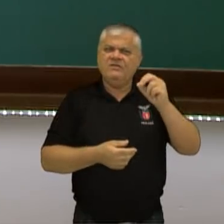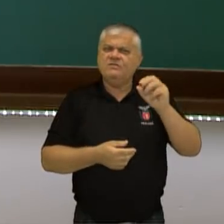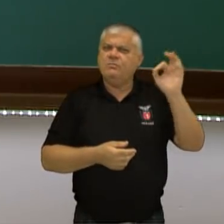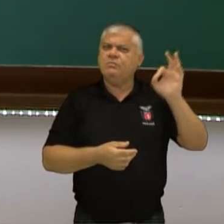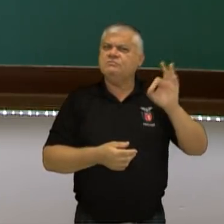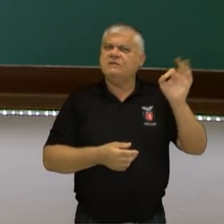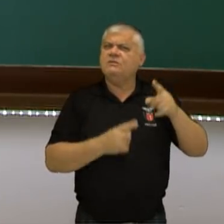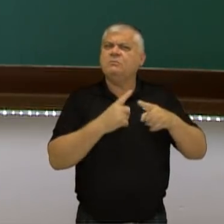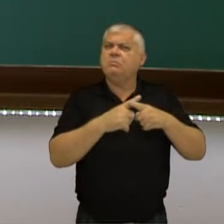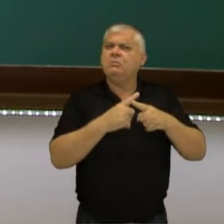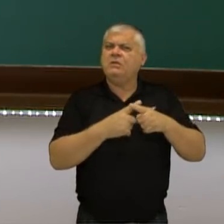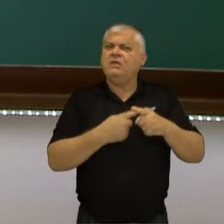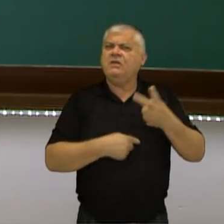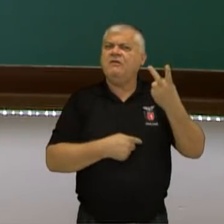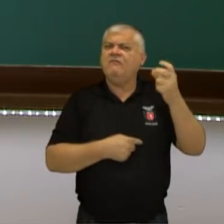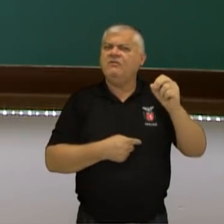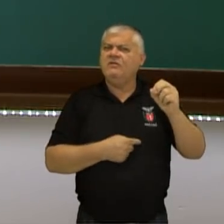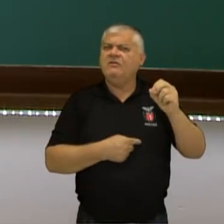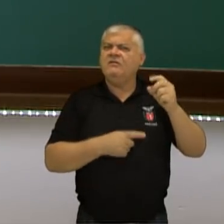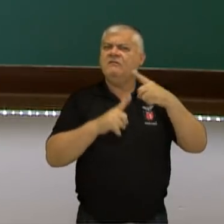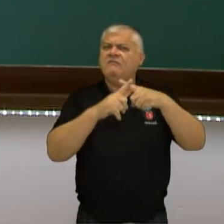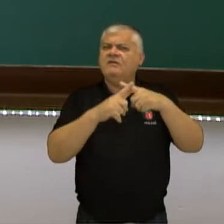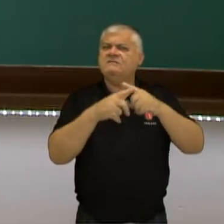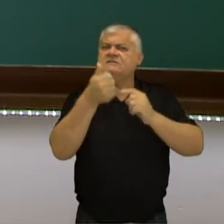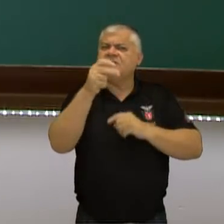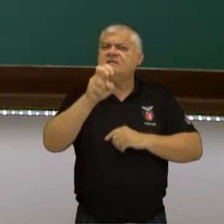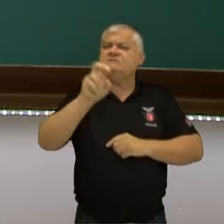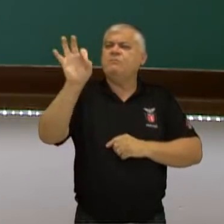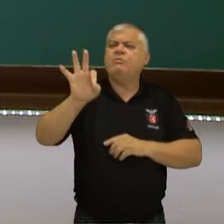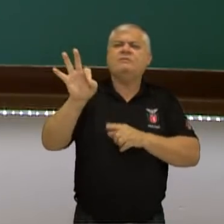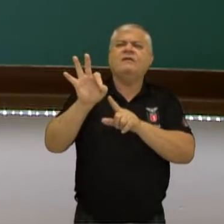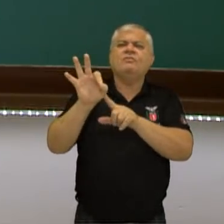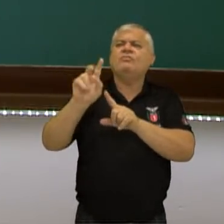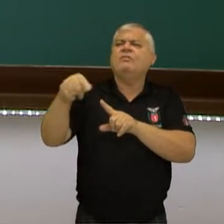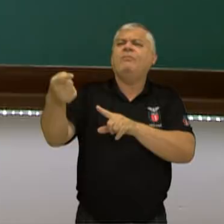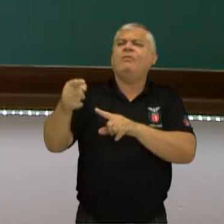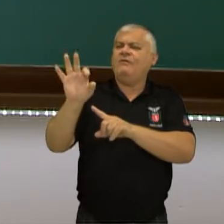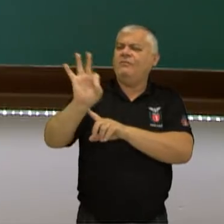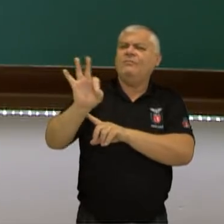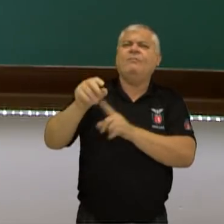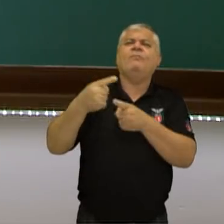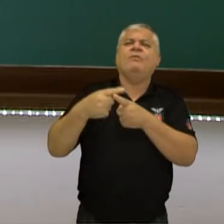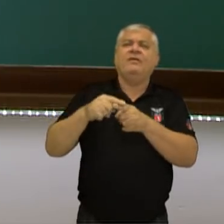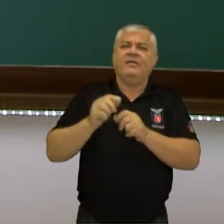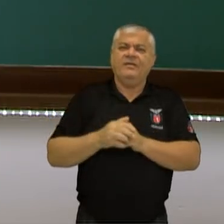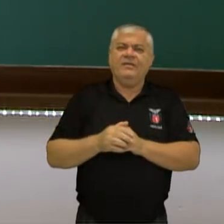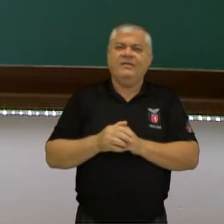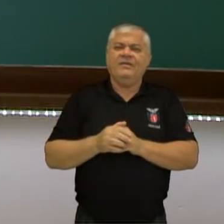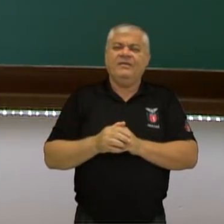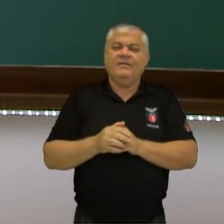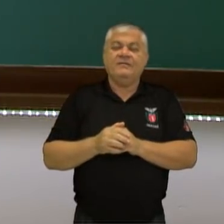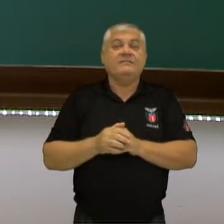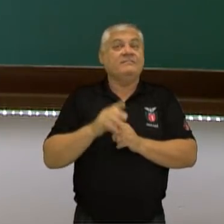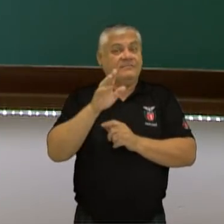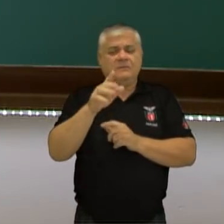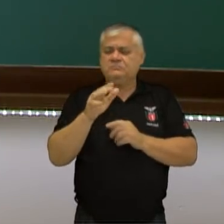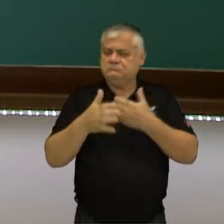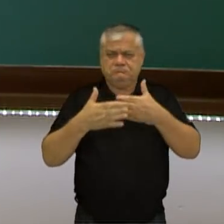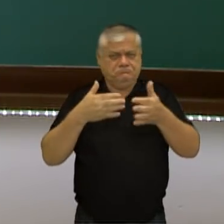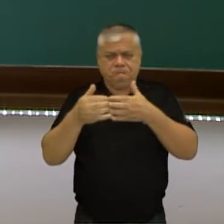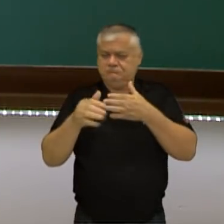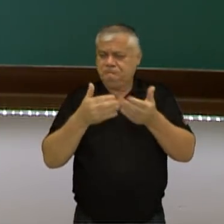colocou o porcento depois? Lembra que eu estou falando de uma multiplicação. E na multiplicação, a ordem dos fatores não altera o